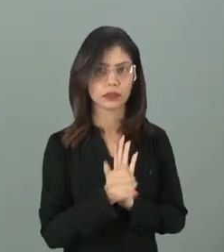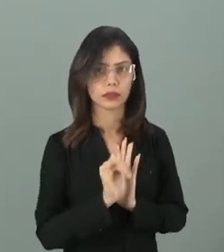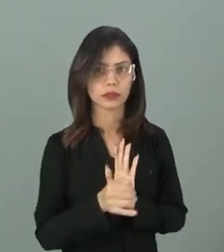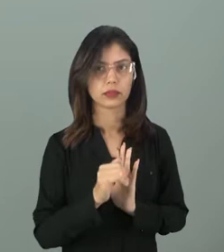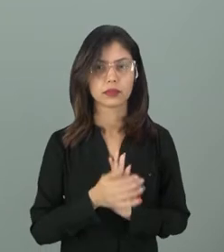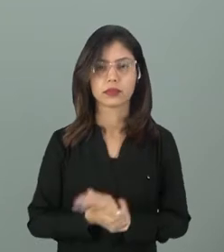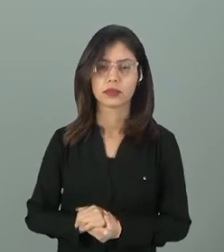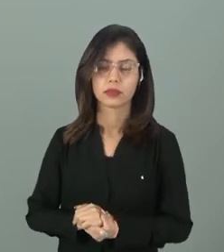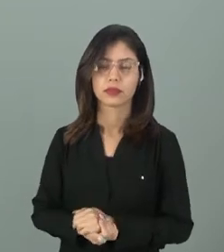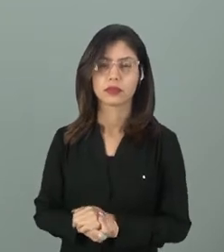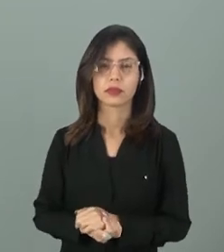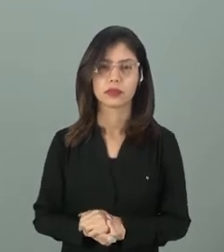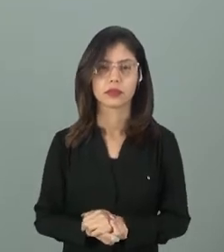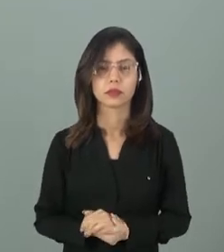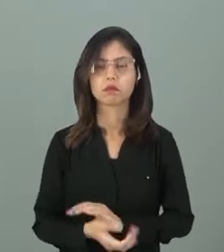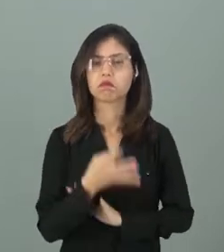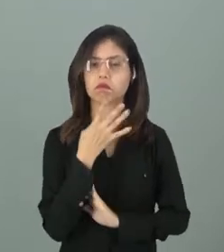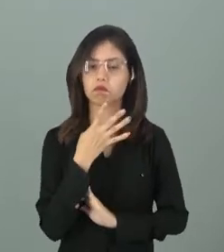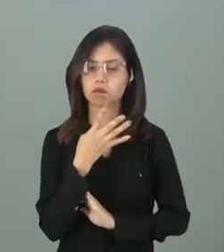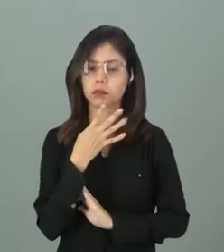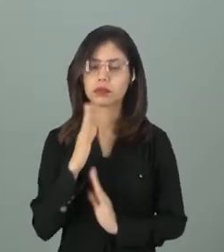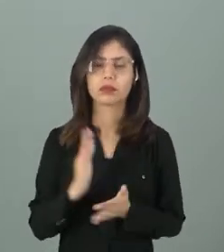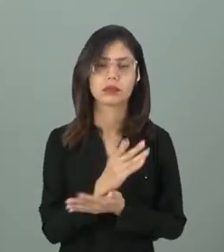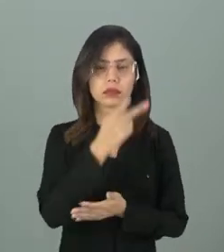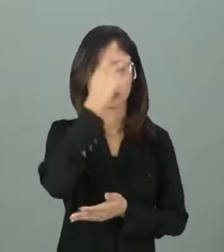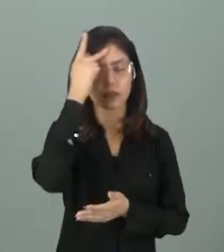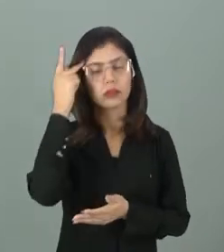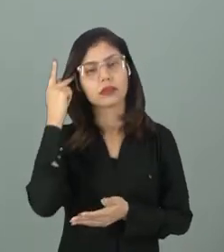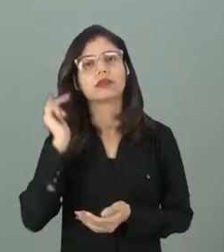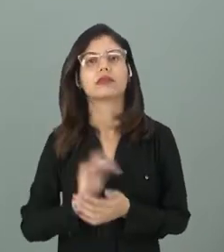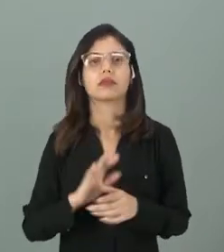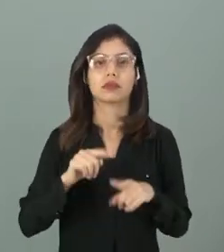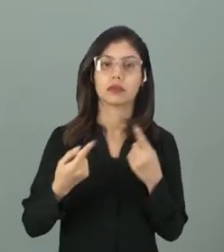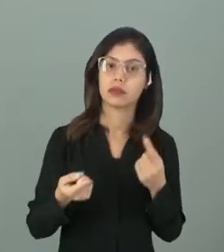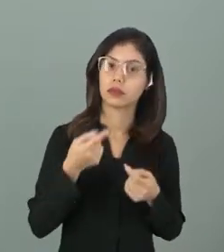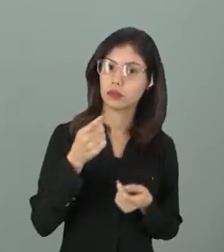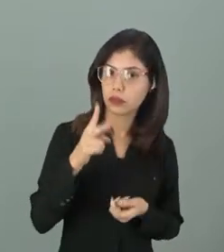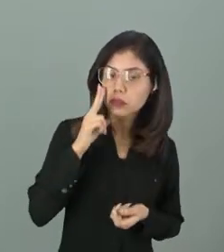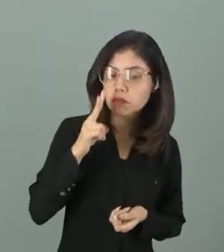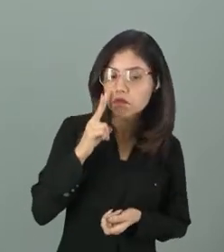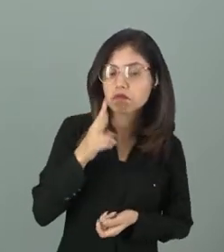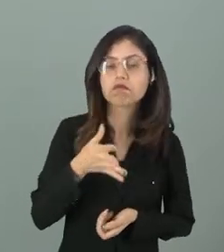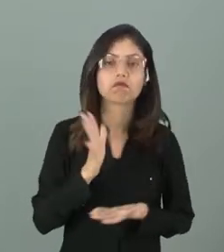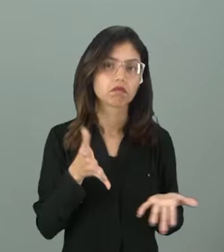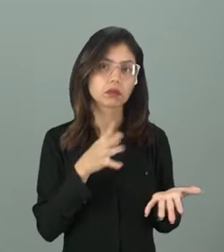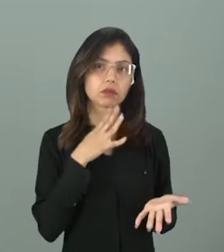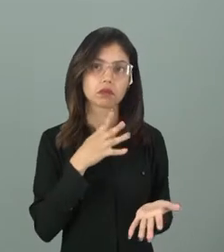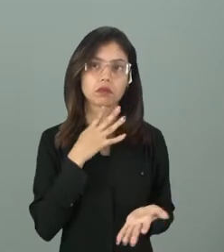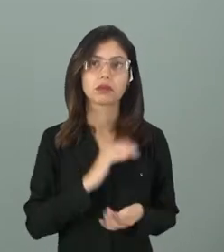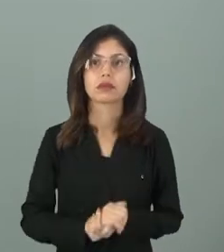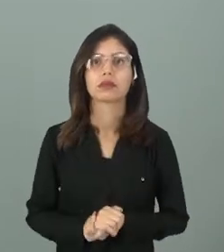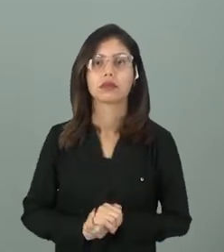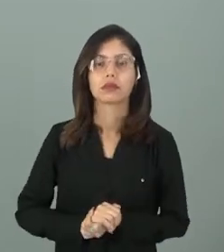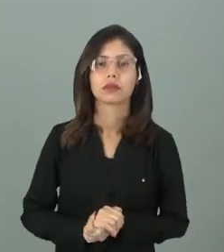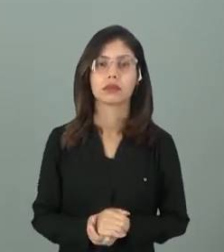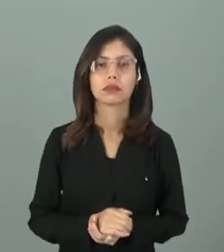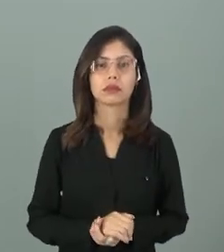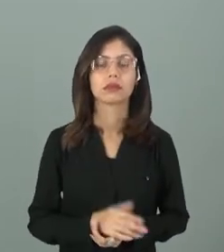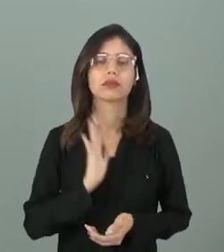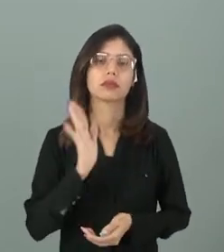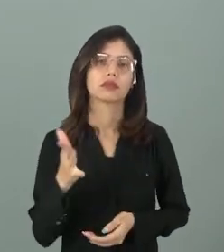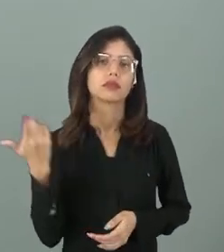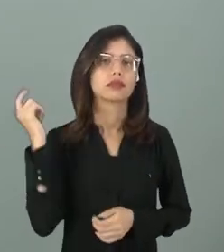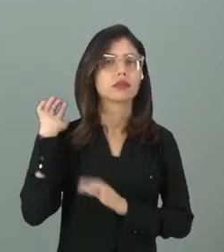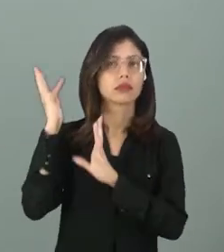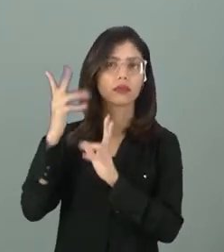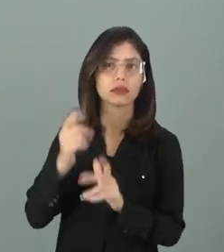conto Popular ele é bastante conhecido por algumas pessoas não sei se você já ouviram sobre ele se não há quem